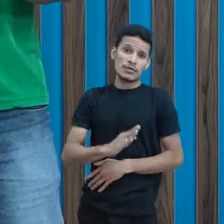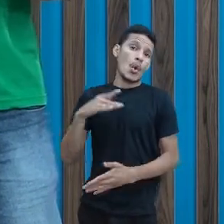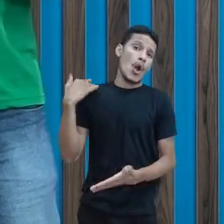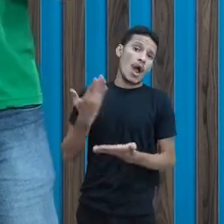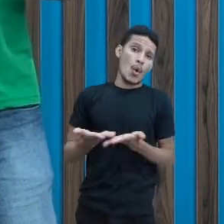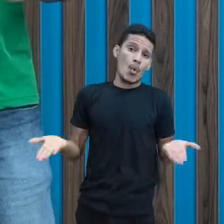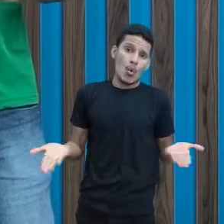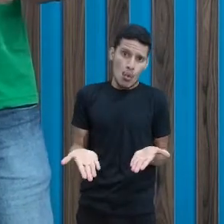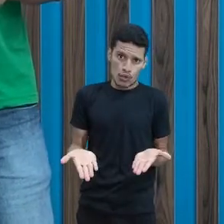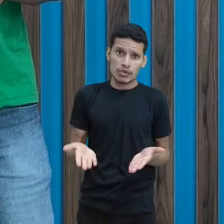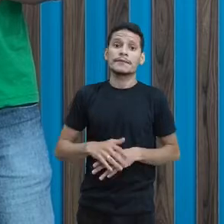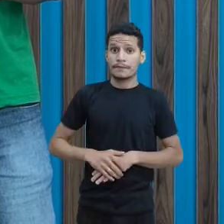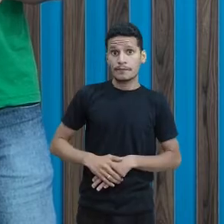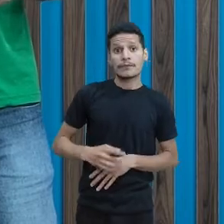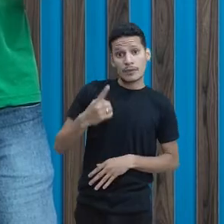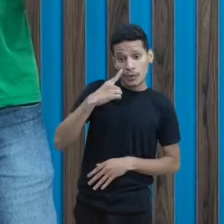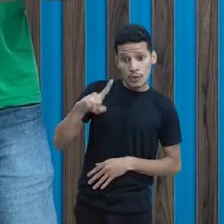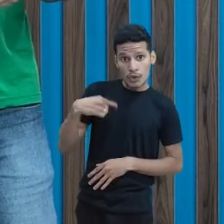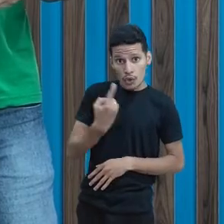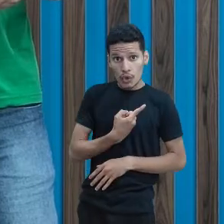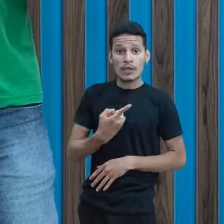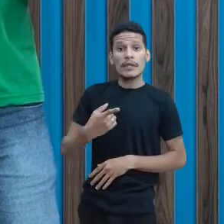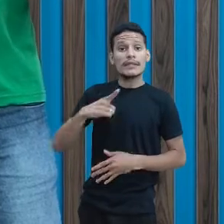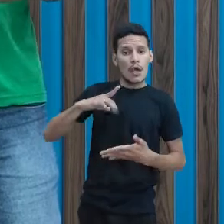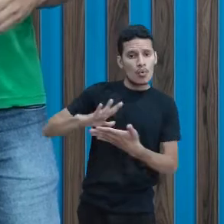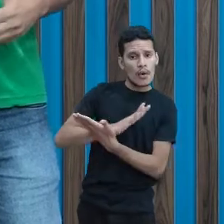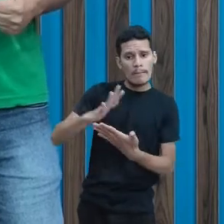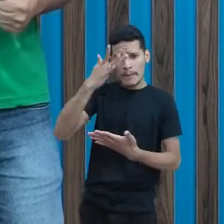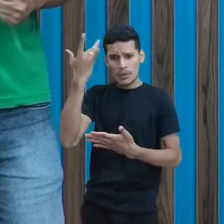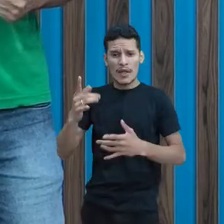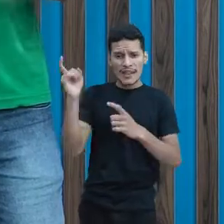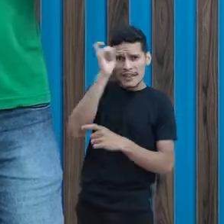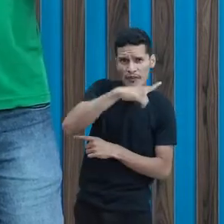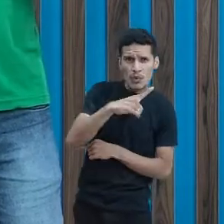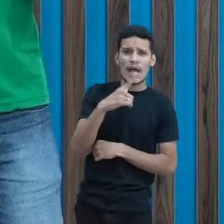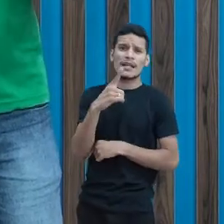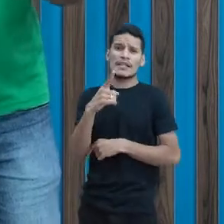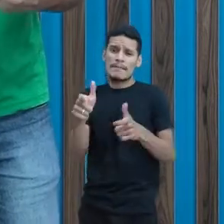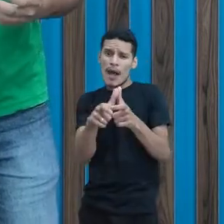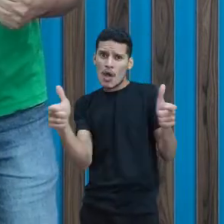uma necessidade tão grande que mal tem tempo ou tem condições de pensar sobre o